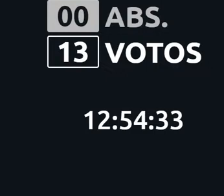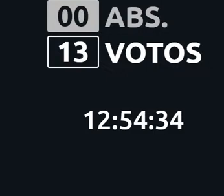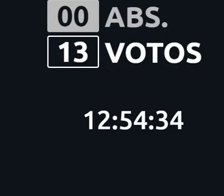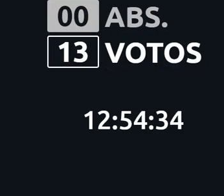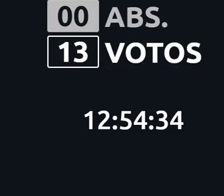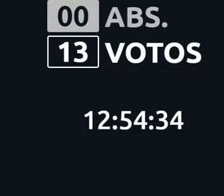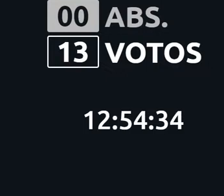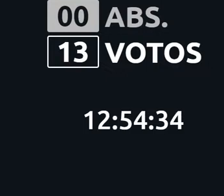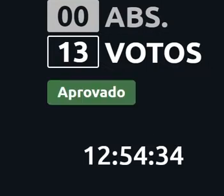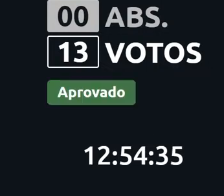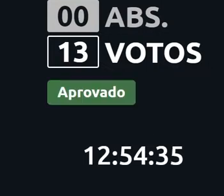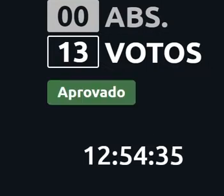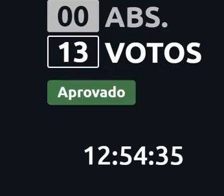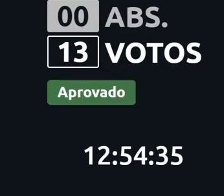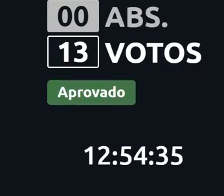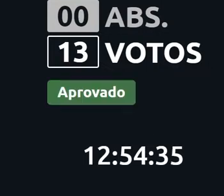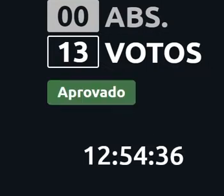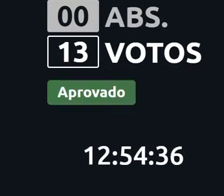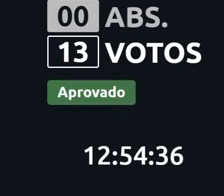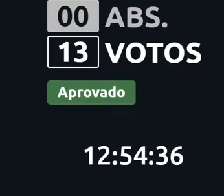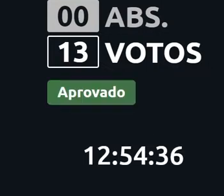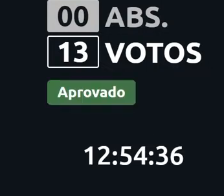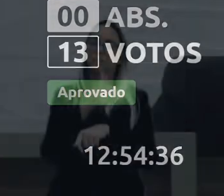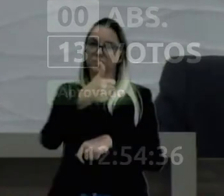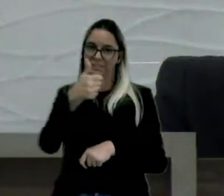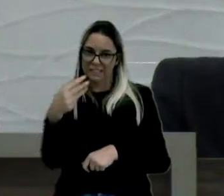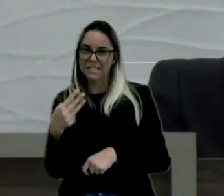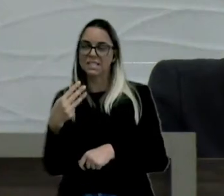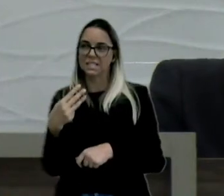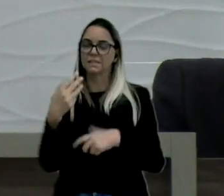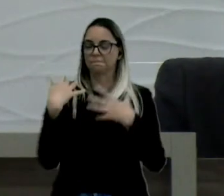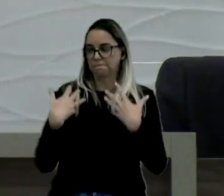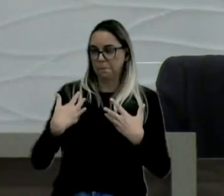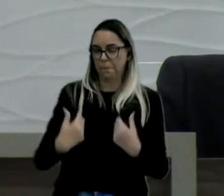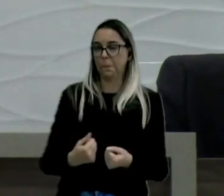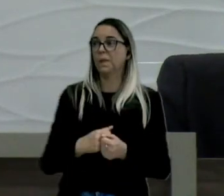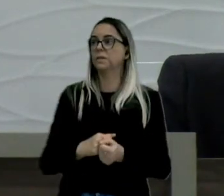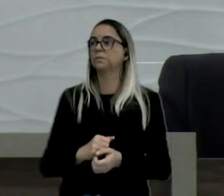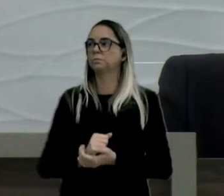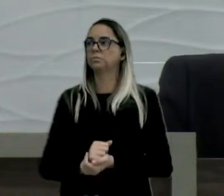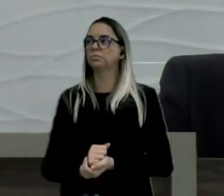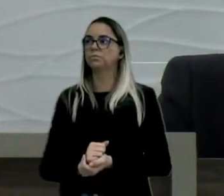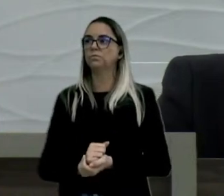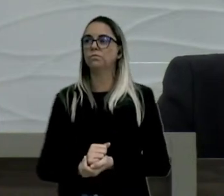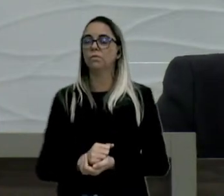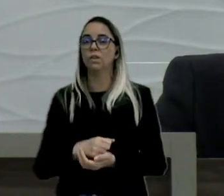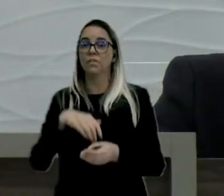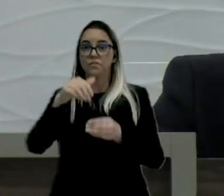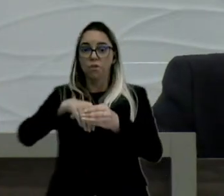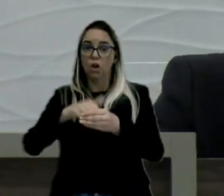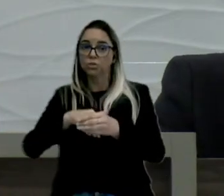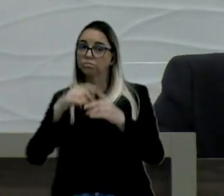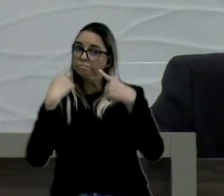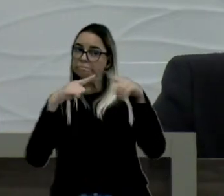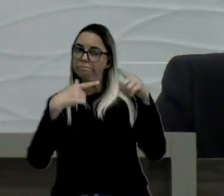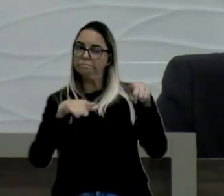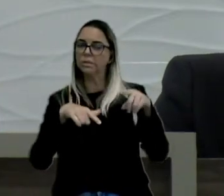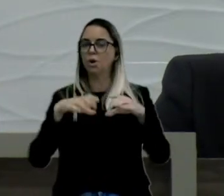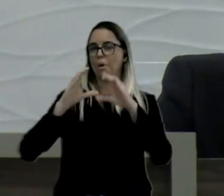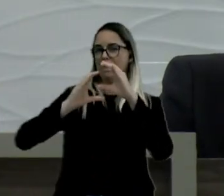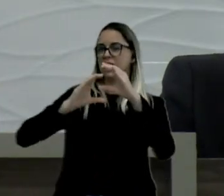um aprovado por unanimidade três votos a zero outro destaque do o voto de repú da Compesa né